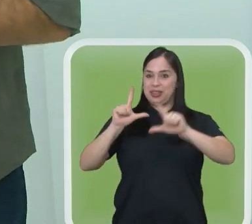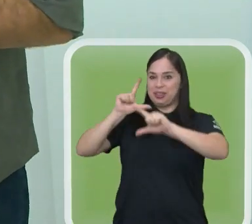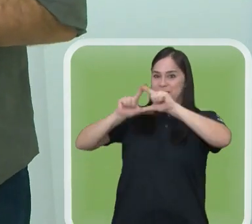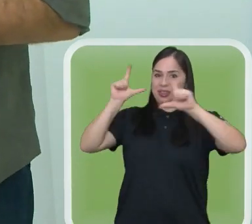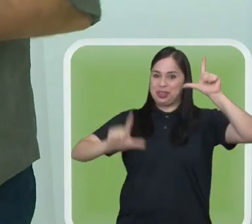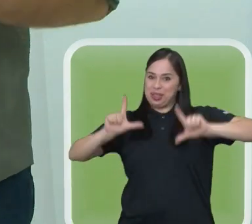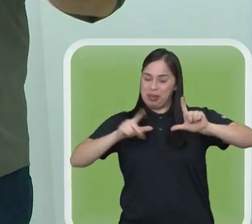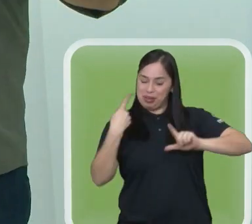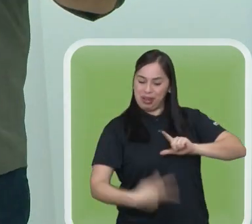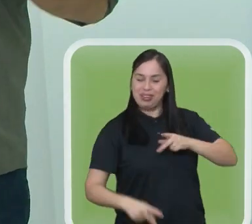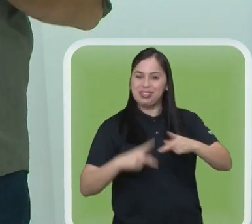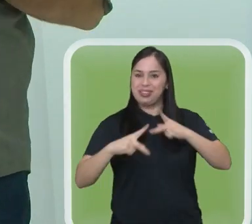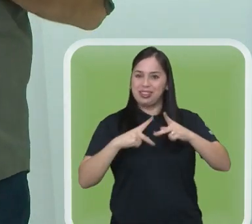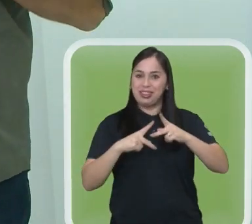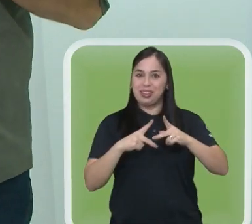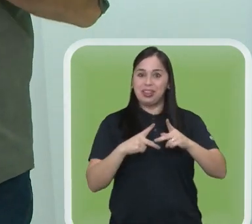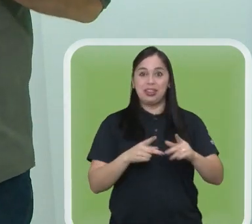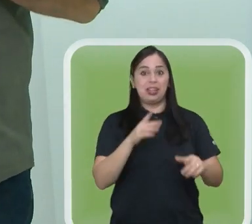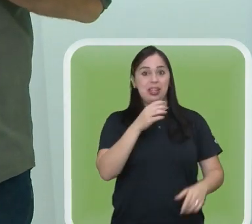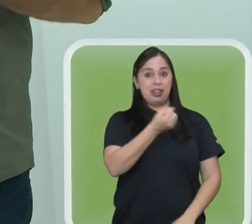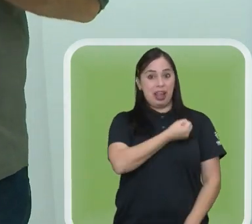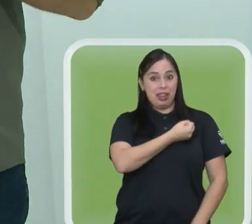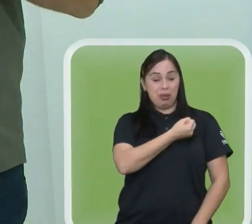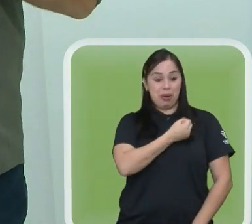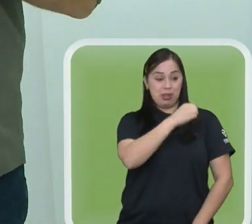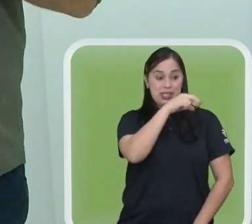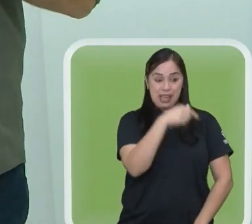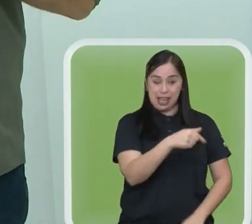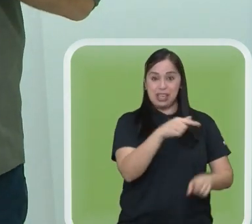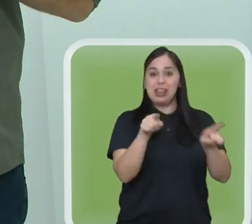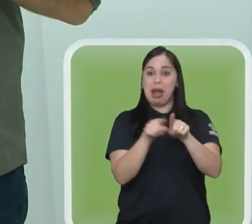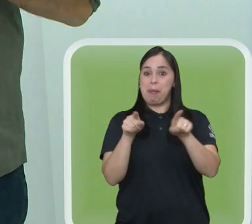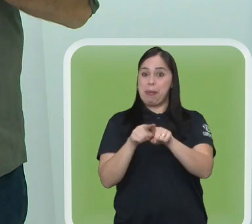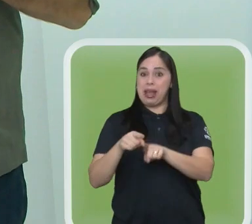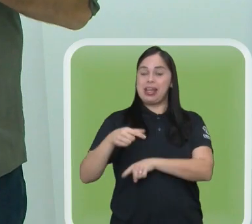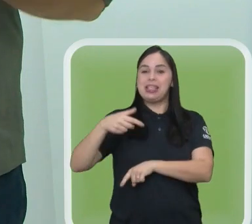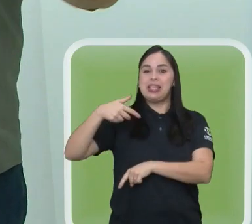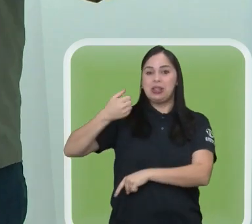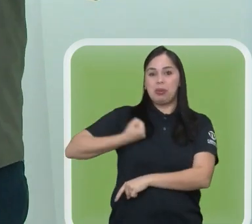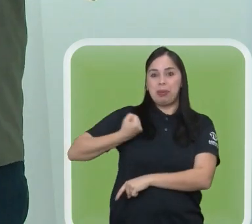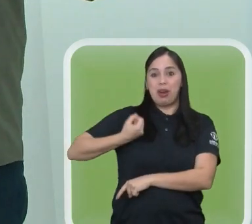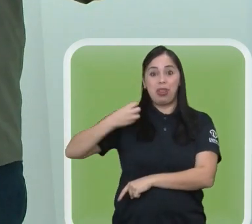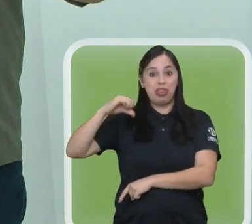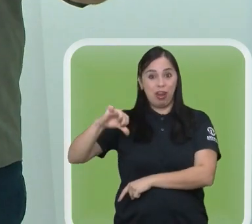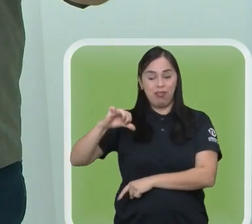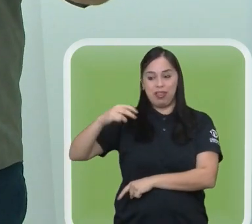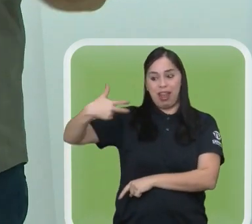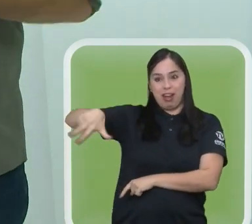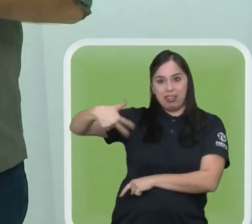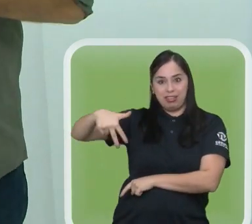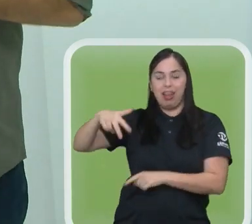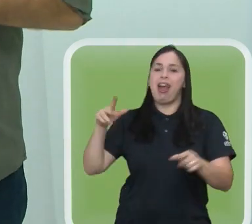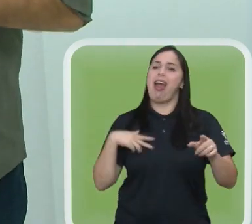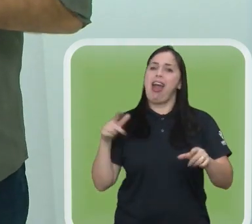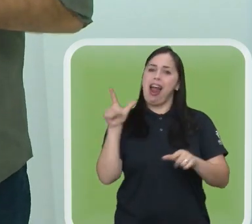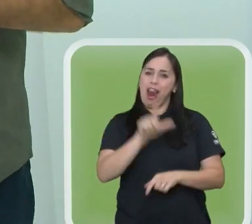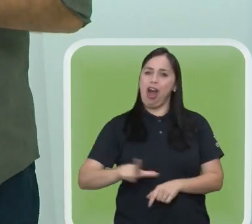São José dos Campos, através do canal 7 da NET e canal 9 Vivo TV. Além, é claro, da internet,